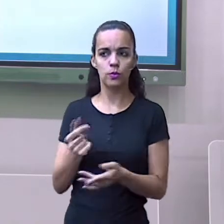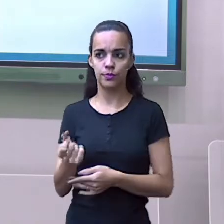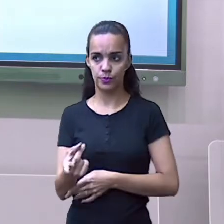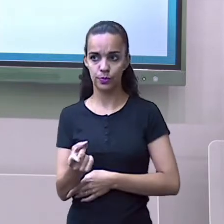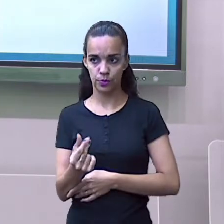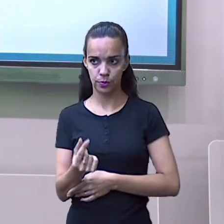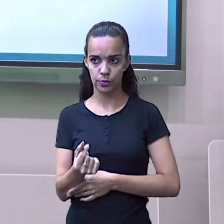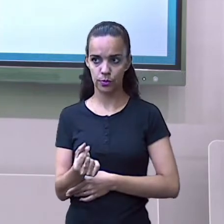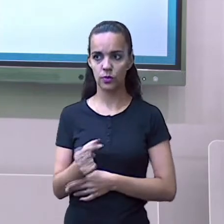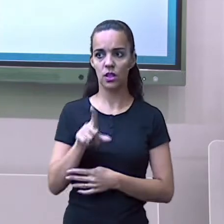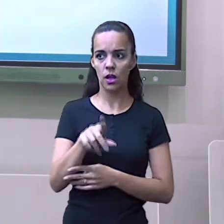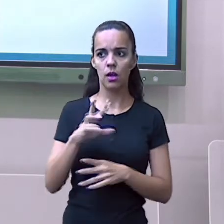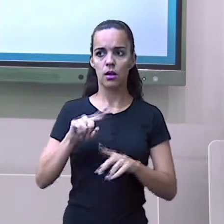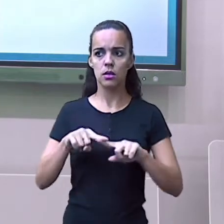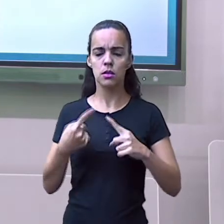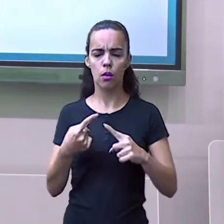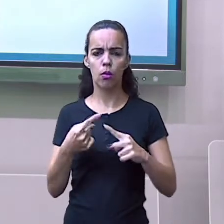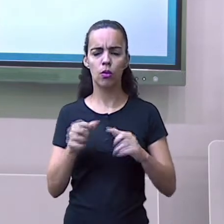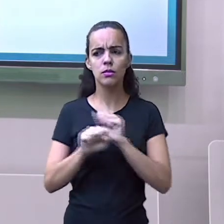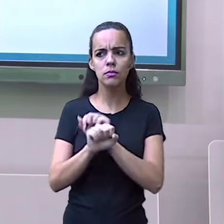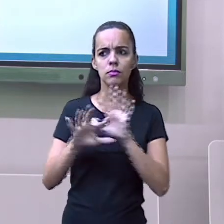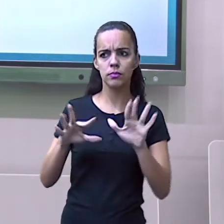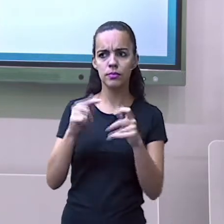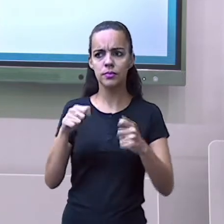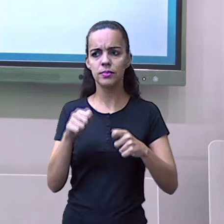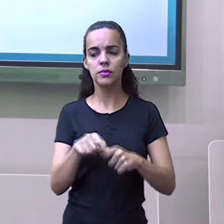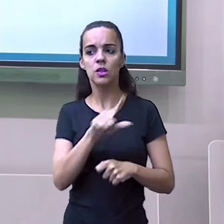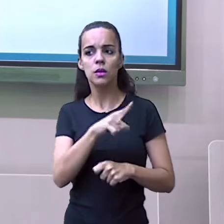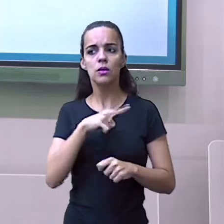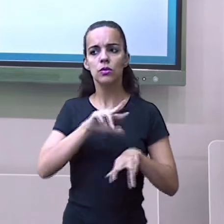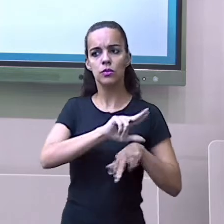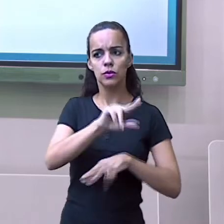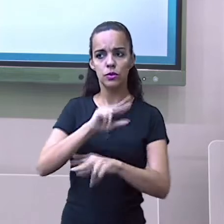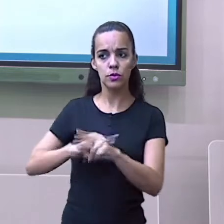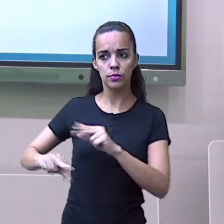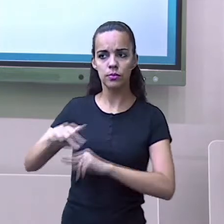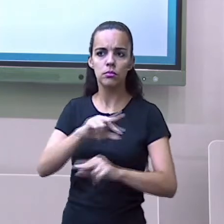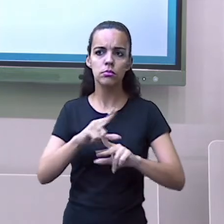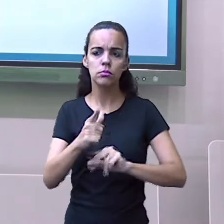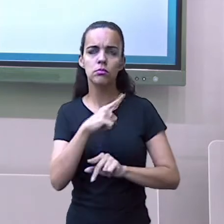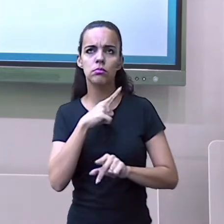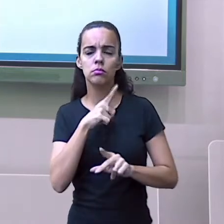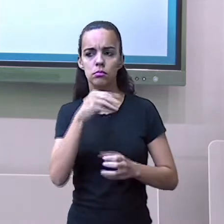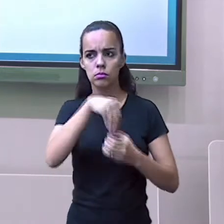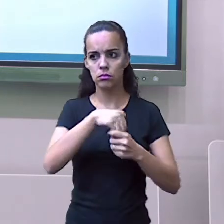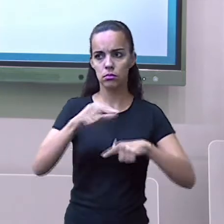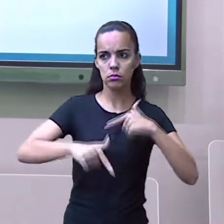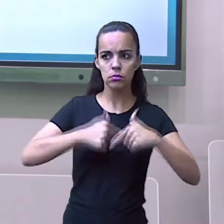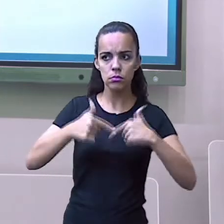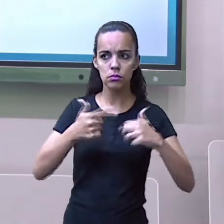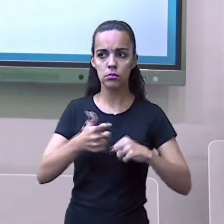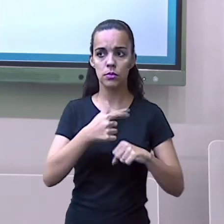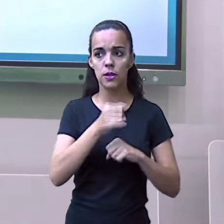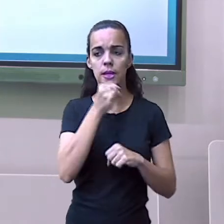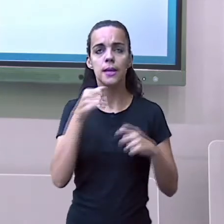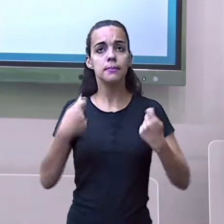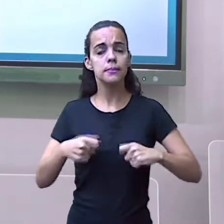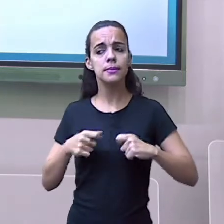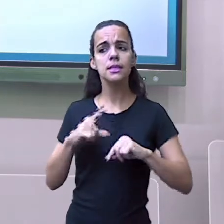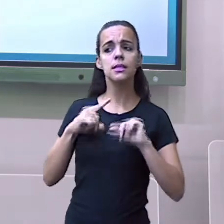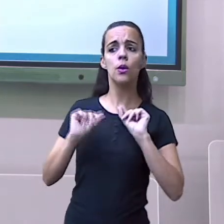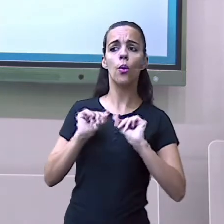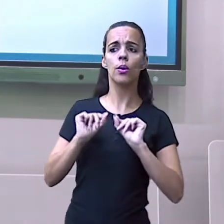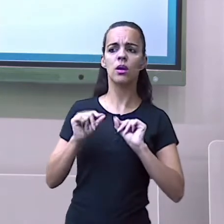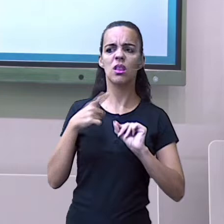informações adequadas e claras sobre diferentes produtos e serviços, com especificações corretas